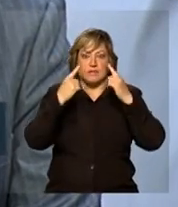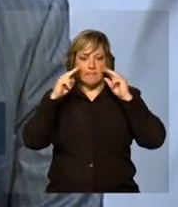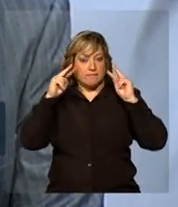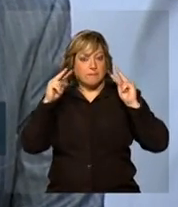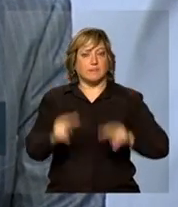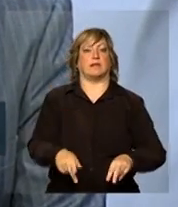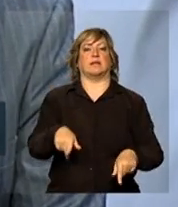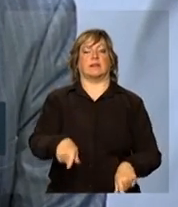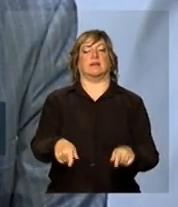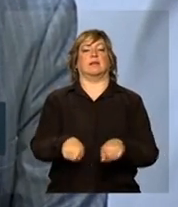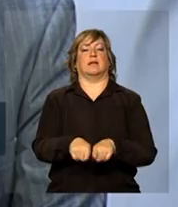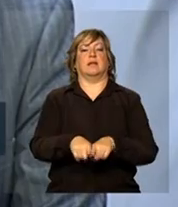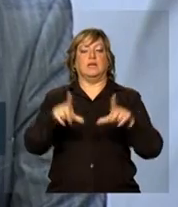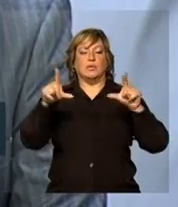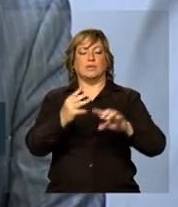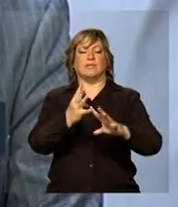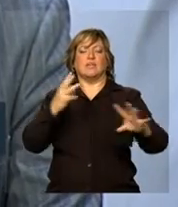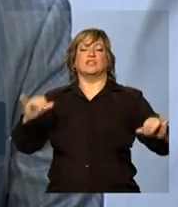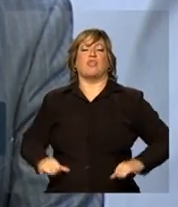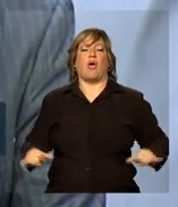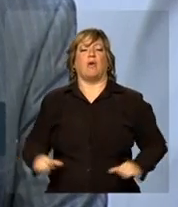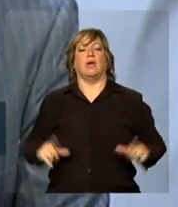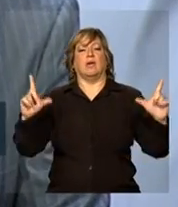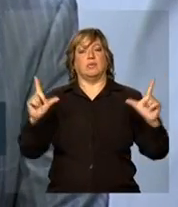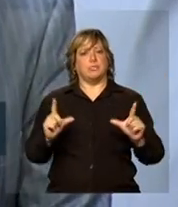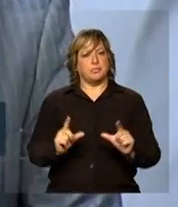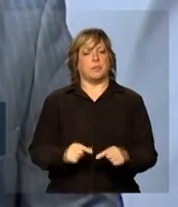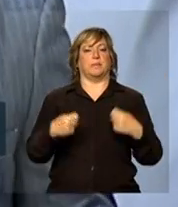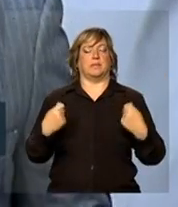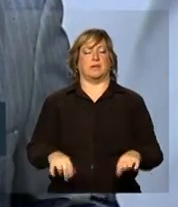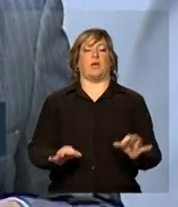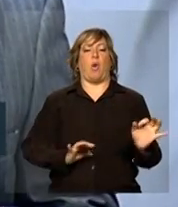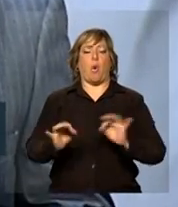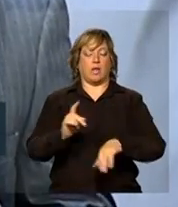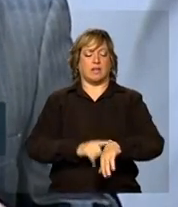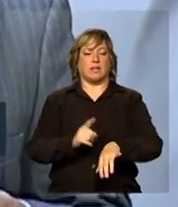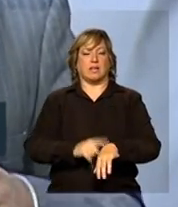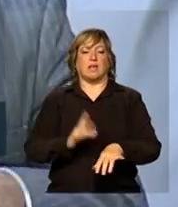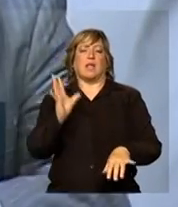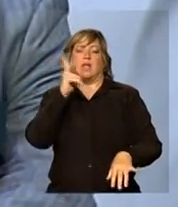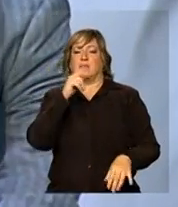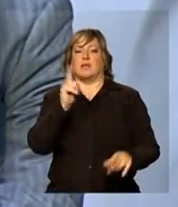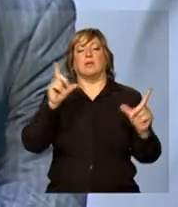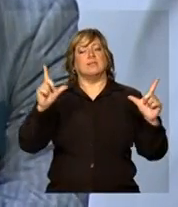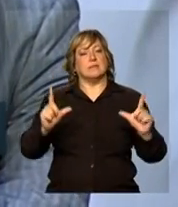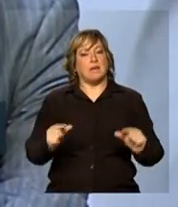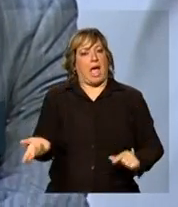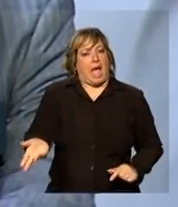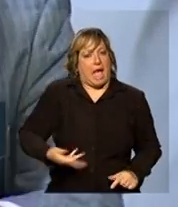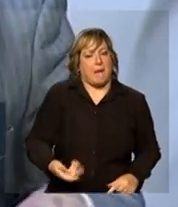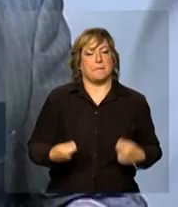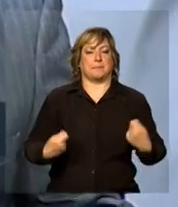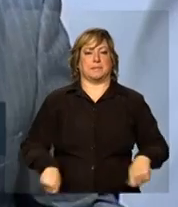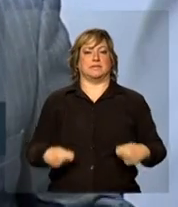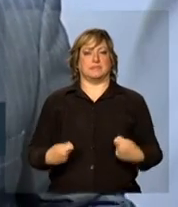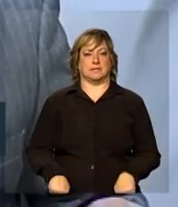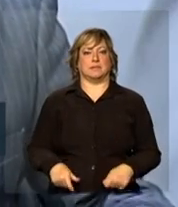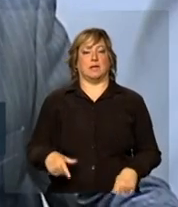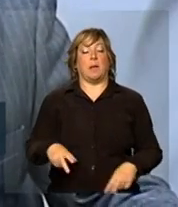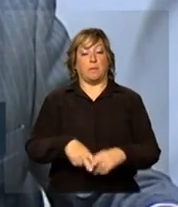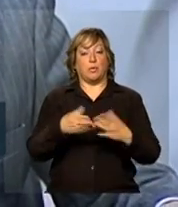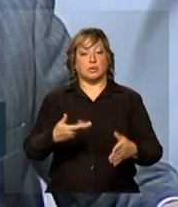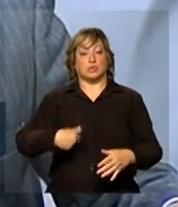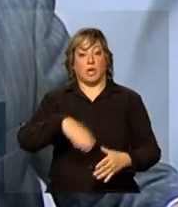atendimento, a redução das filas, do tempo de espera, organizar o tempo de espera. Por isso que nós apostamos tanto no Sistema Nacional